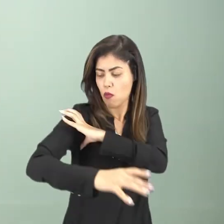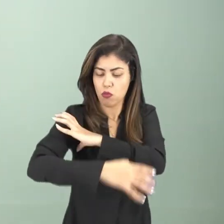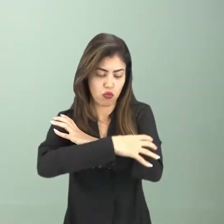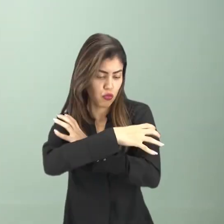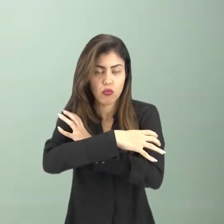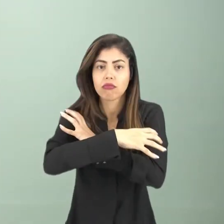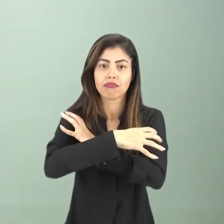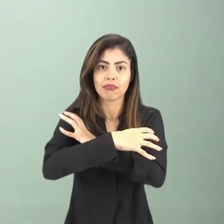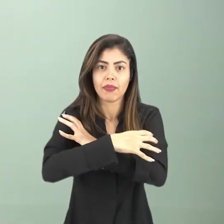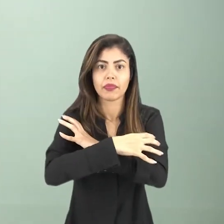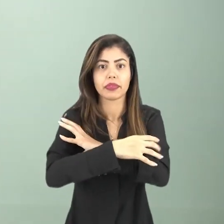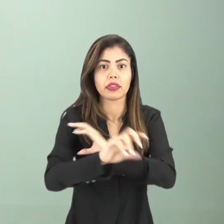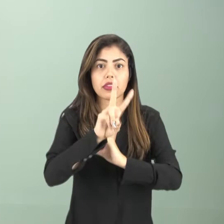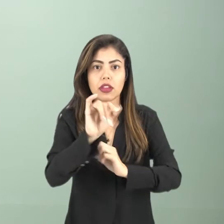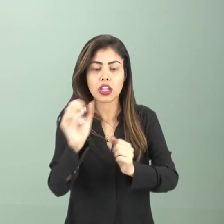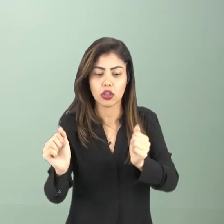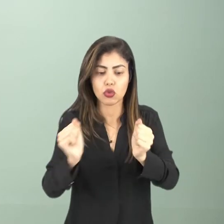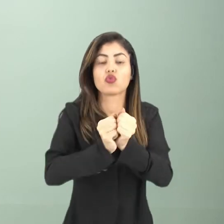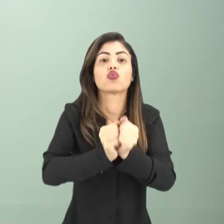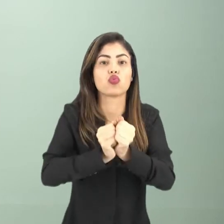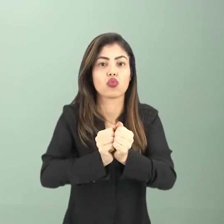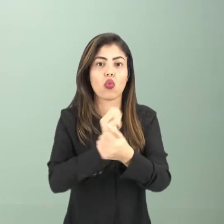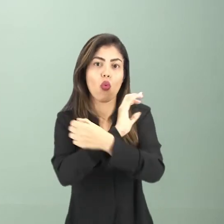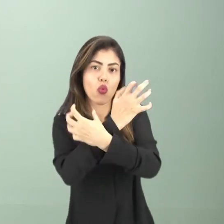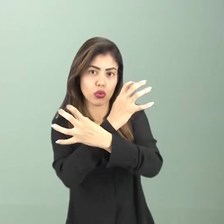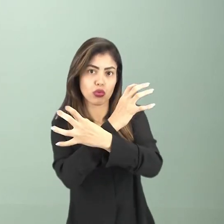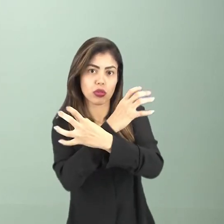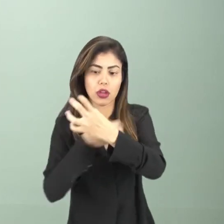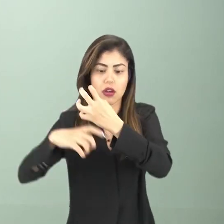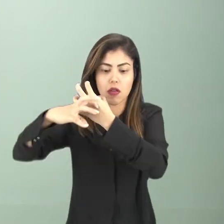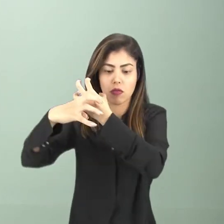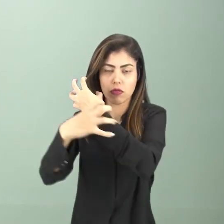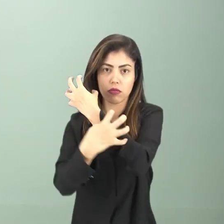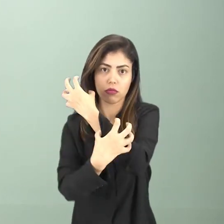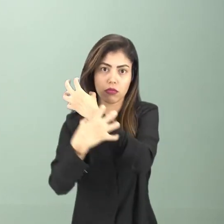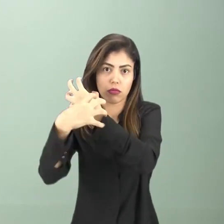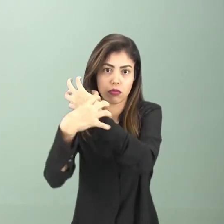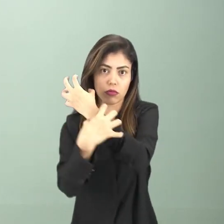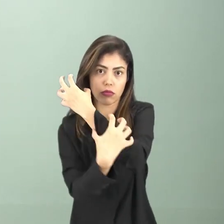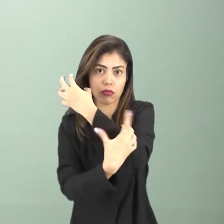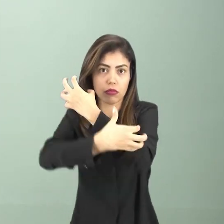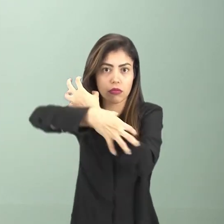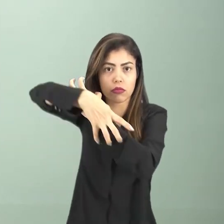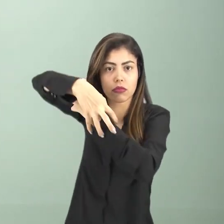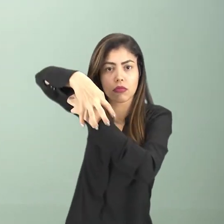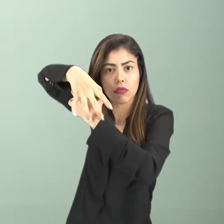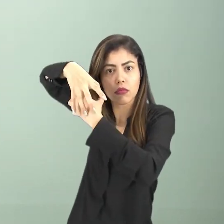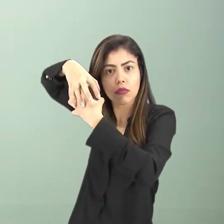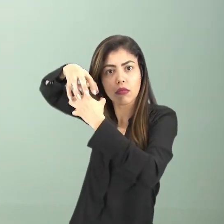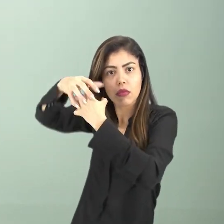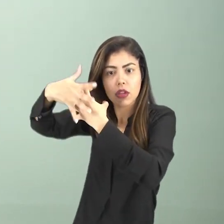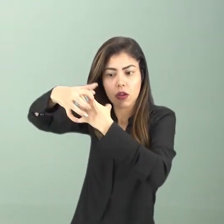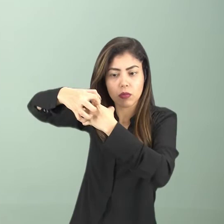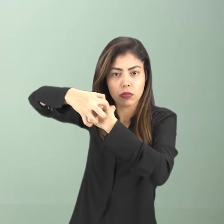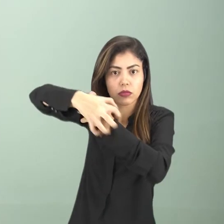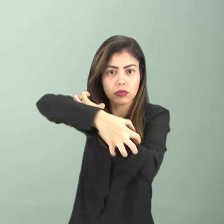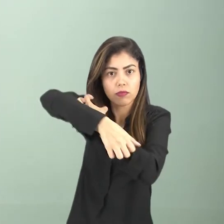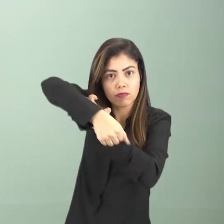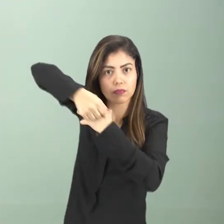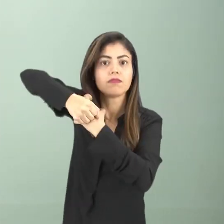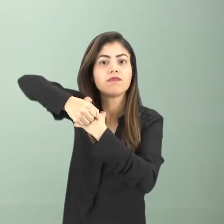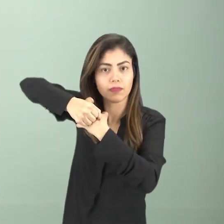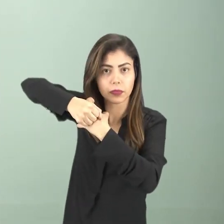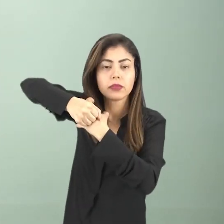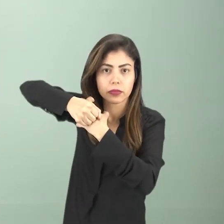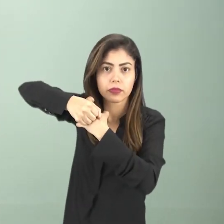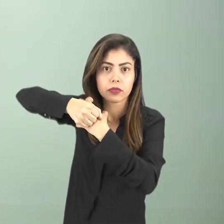os músculos são aderidos aos ossos, né, através dos ligamentos e dos tendões. E quando os músculos eles puxam esses ossos, eles fazem